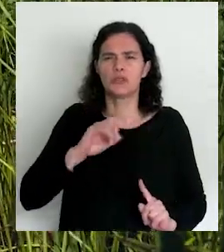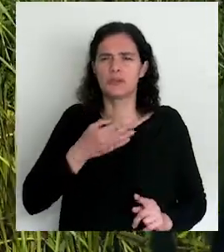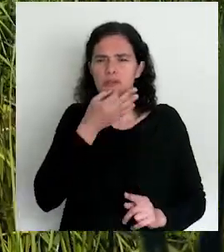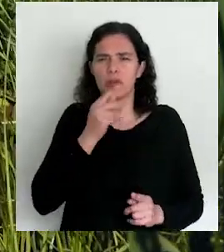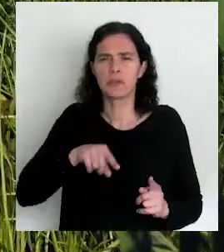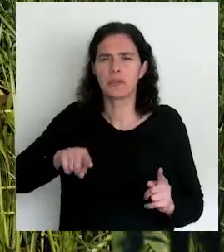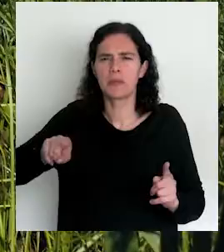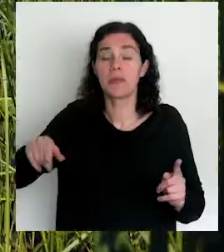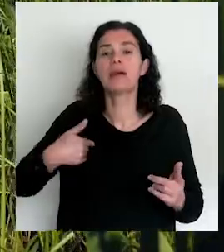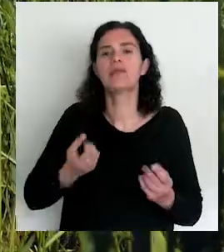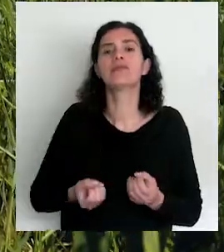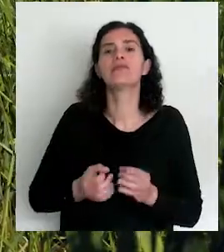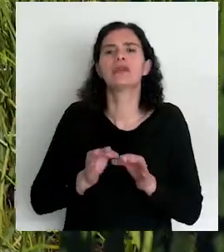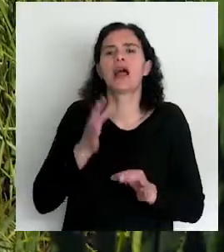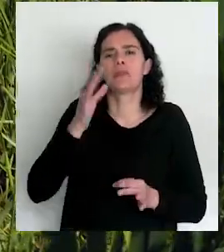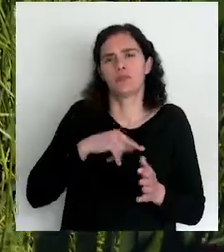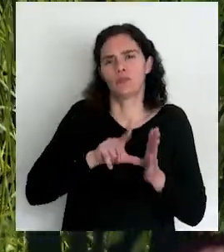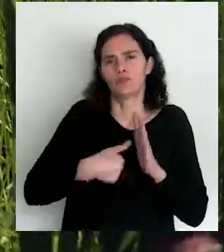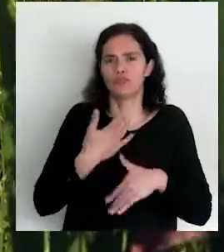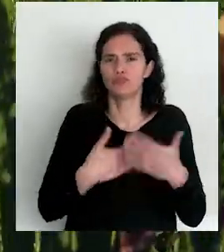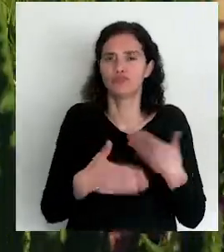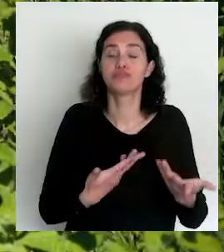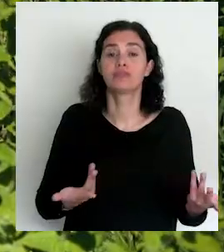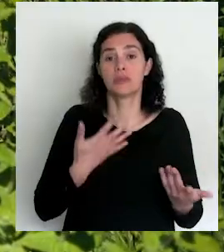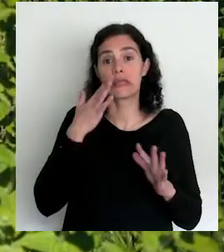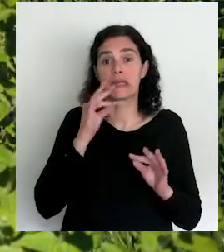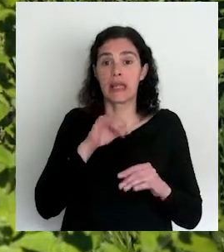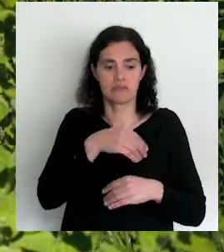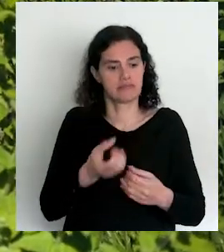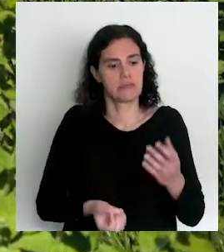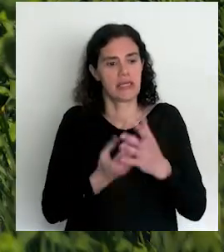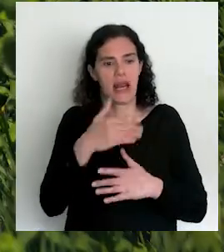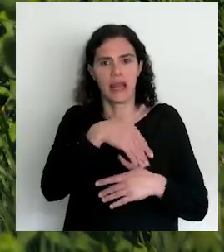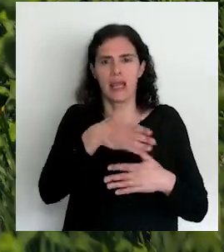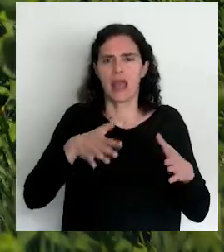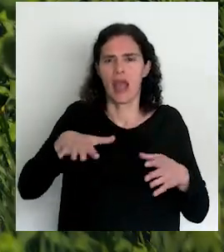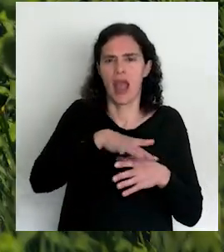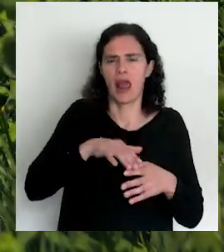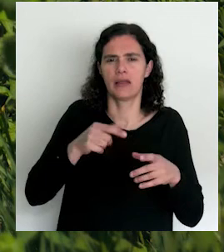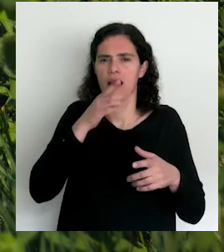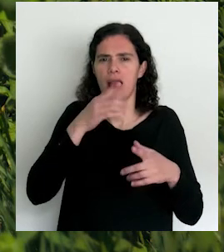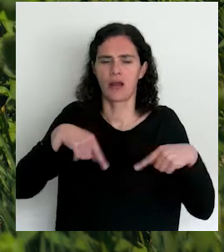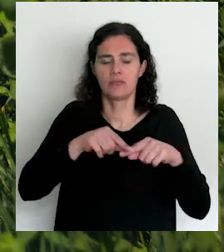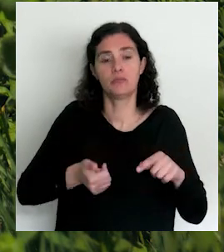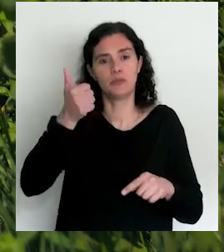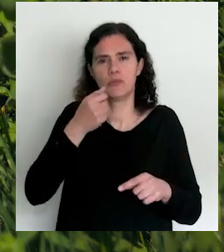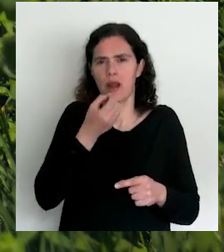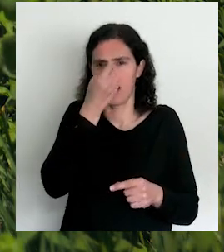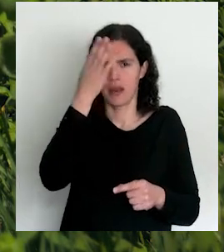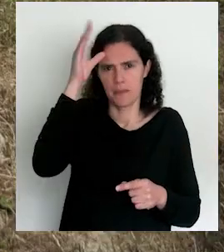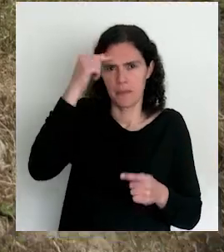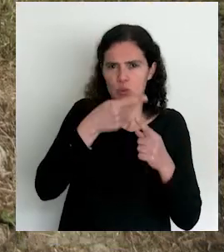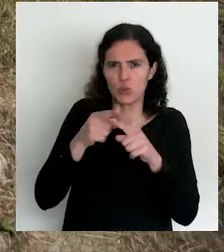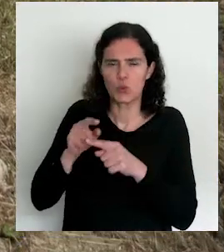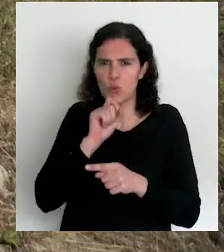isso e finalmente o projeto avançou. Temos estado a tentar criar um complexo de charcos que melhore a biodiversidade do parque, que permita